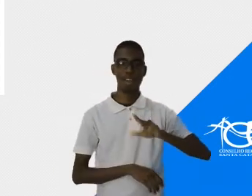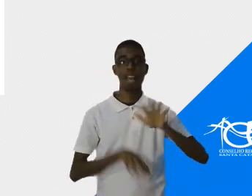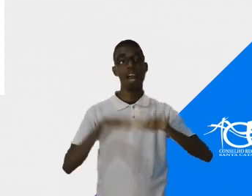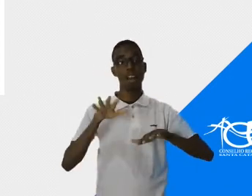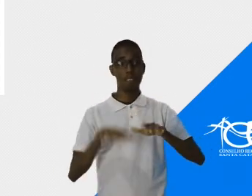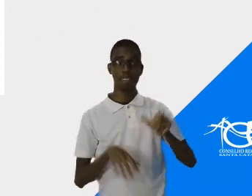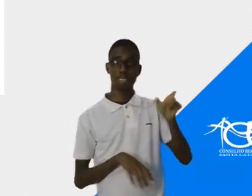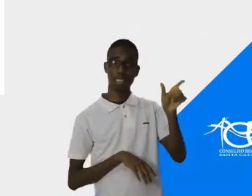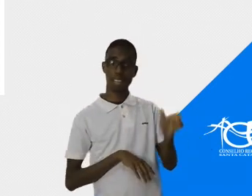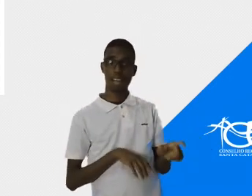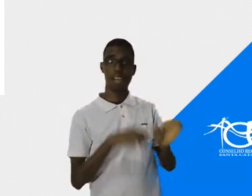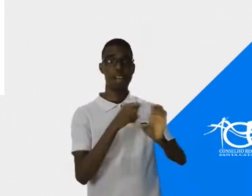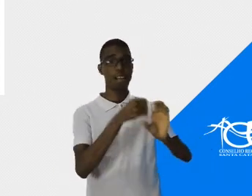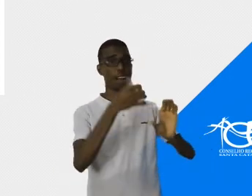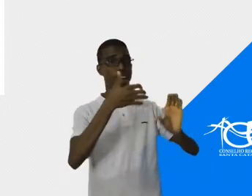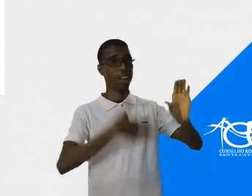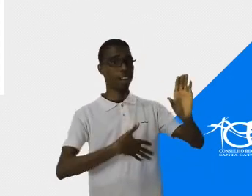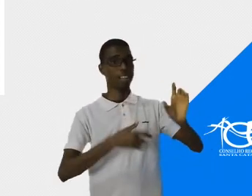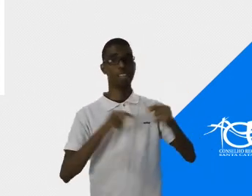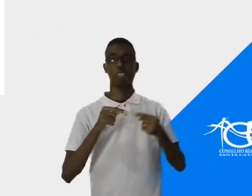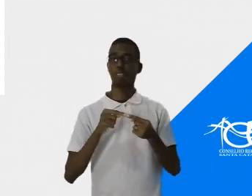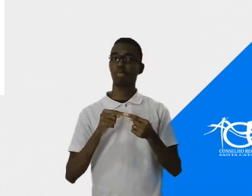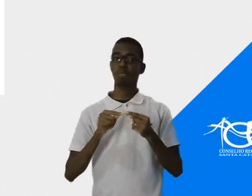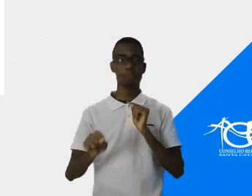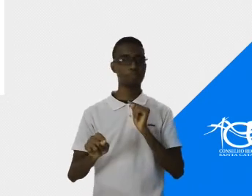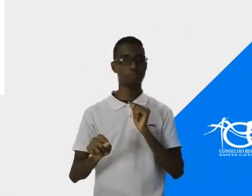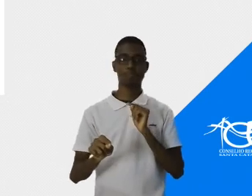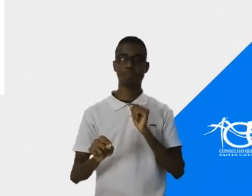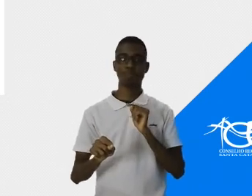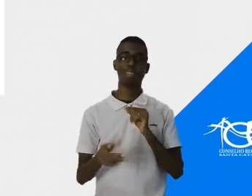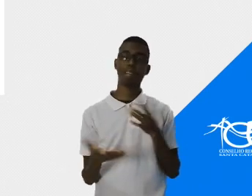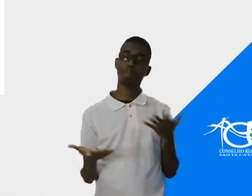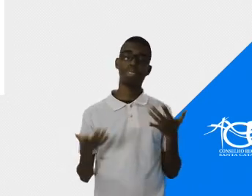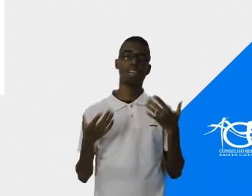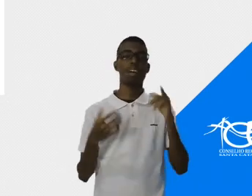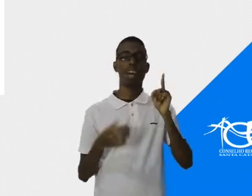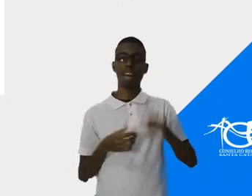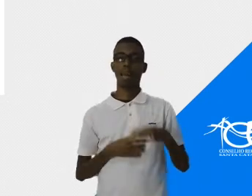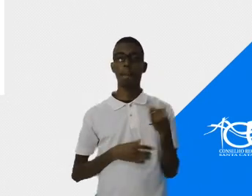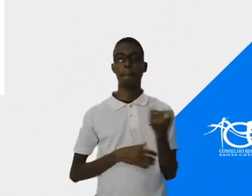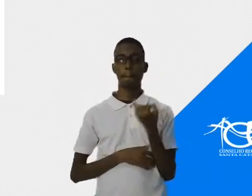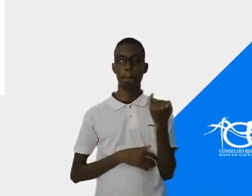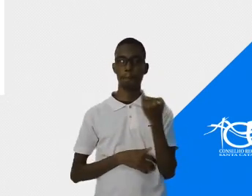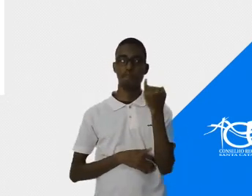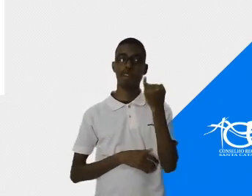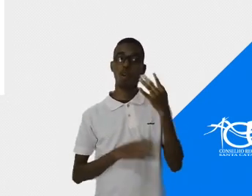menos não são suficientes até aquele momento, e, portanto, ao se expor ao risco